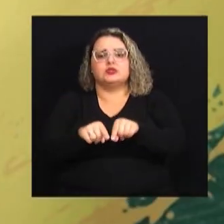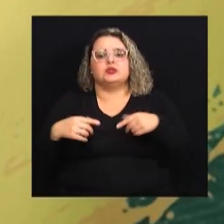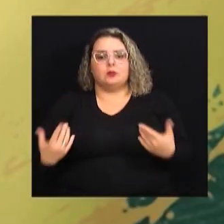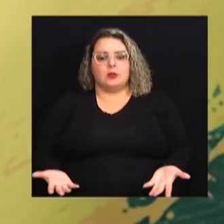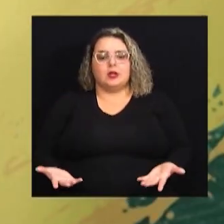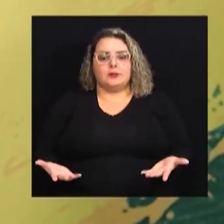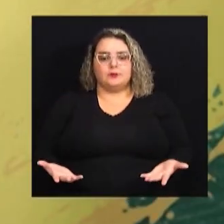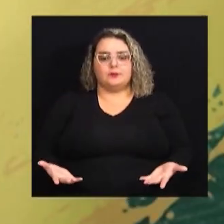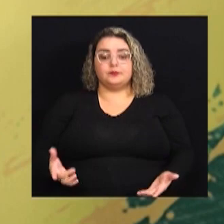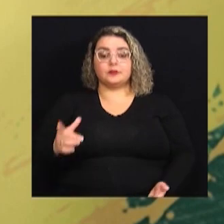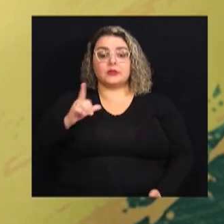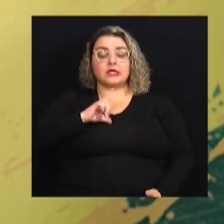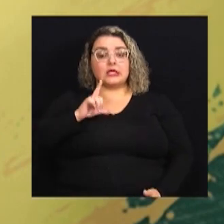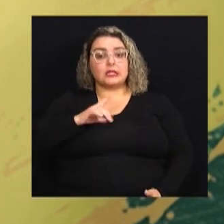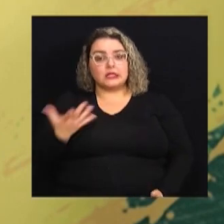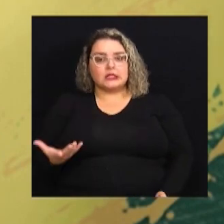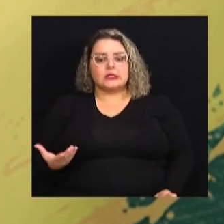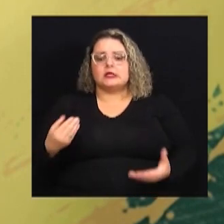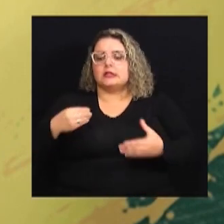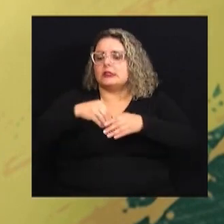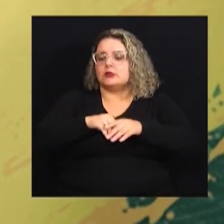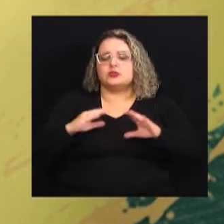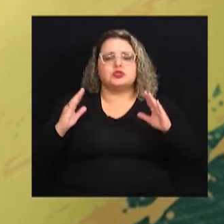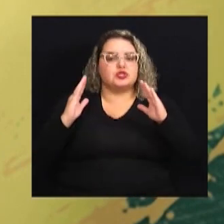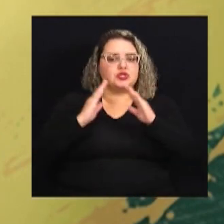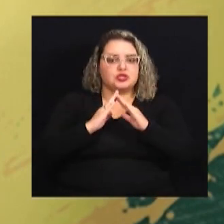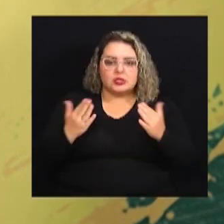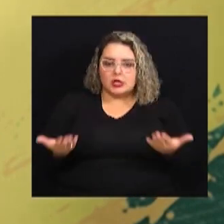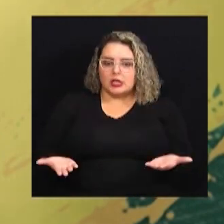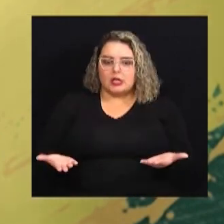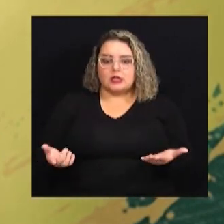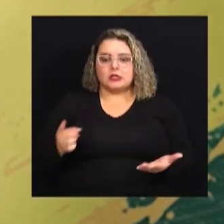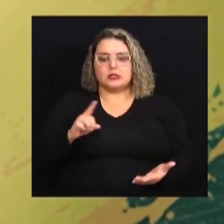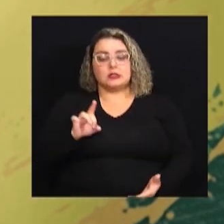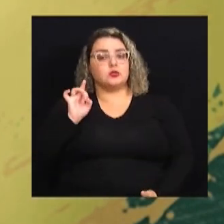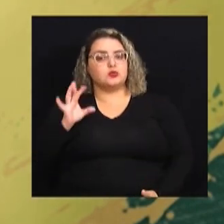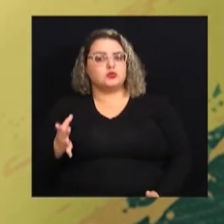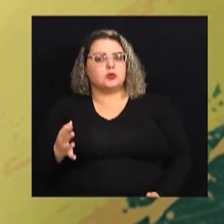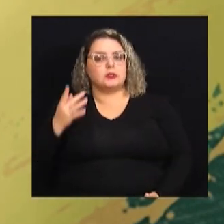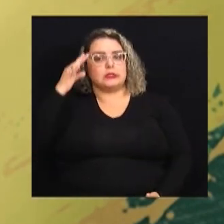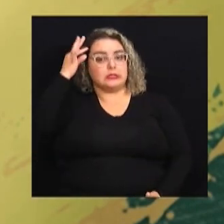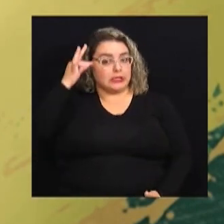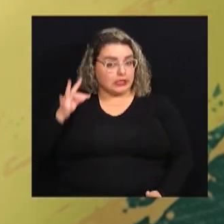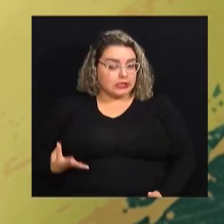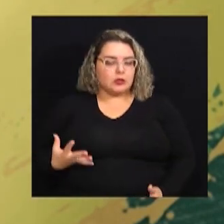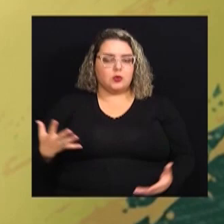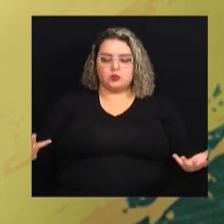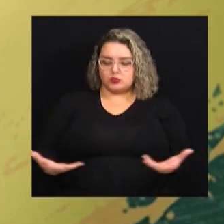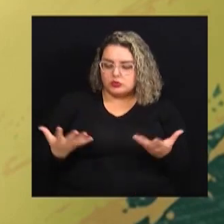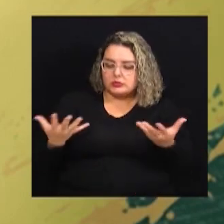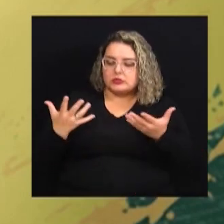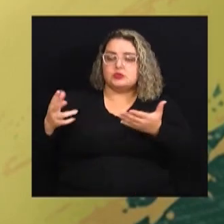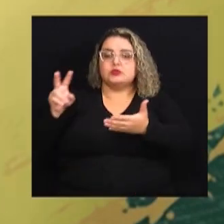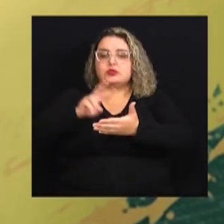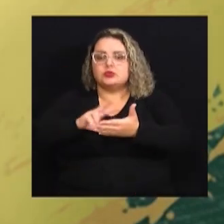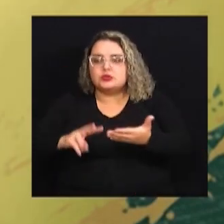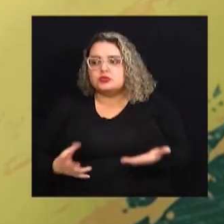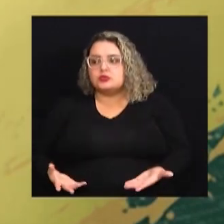foi diferente. Liderados pelo cubano Sanches, os visitantes melhoraram no ataque